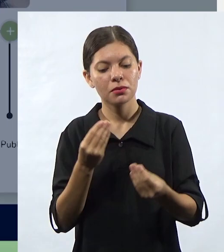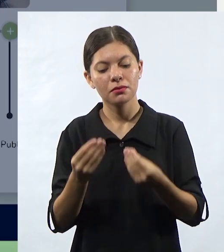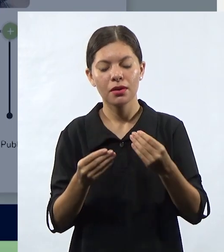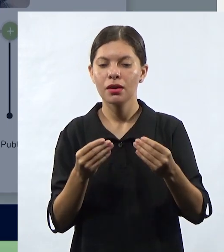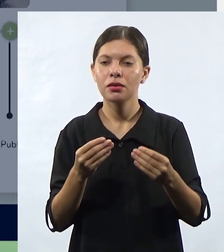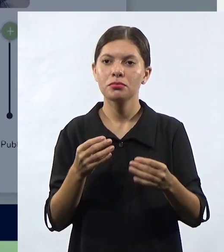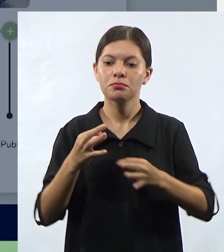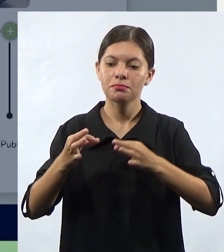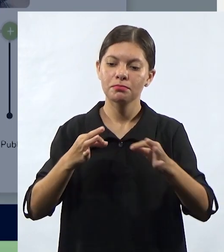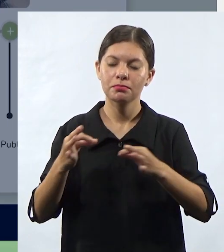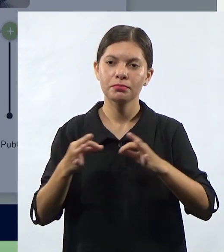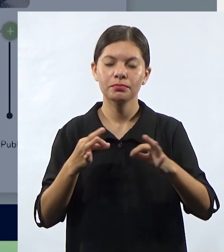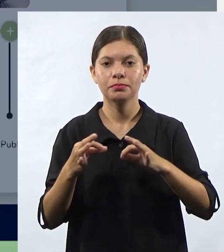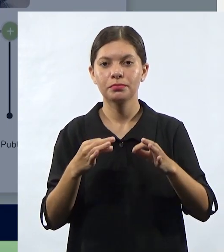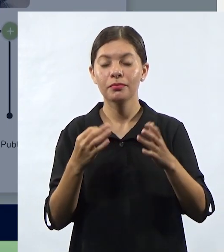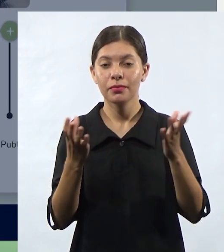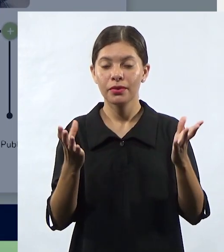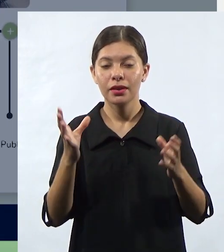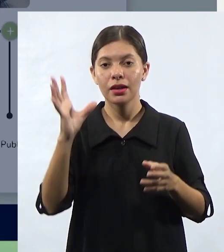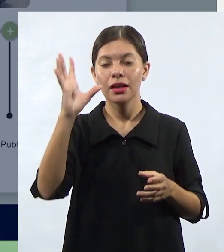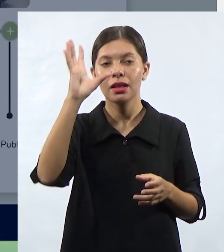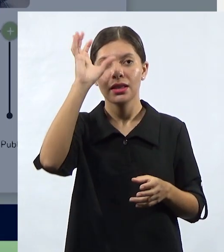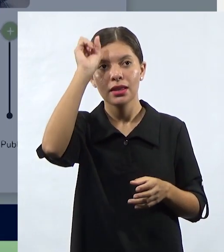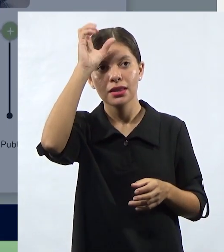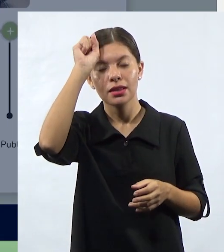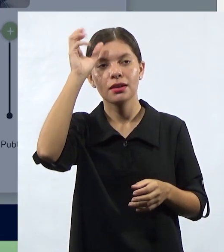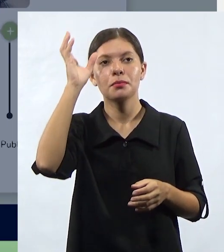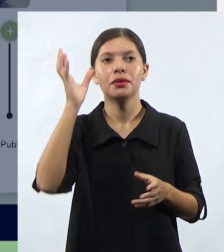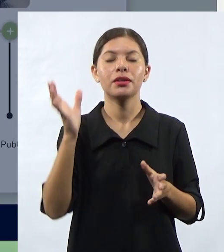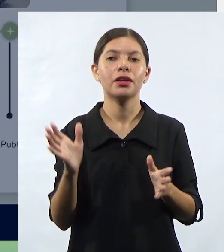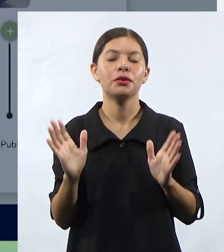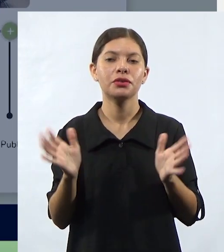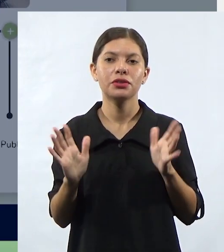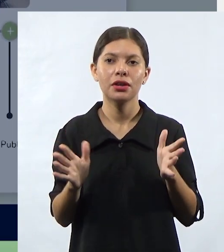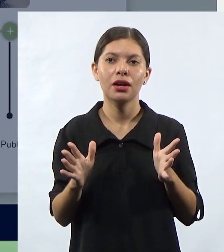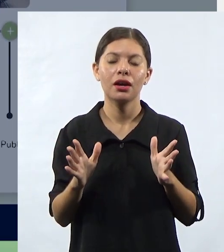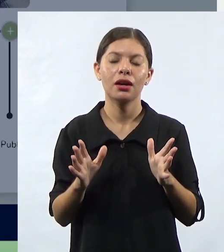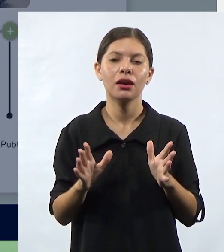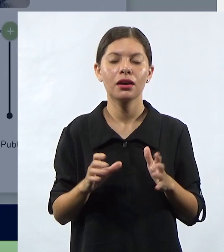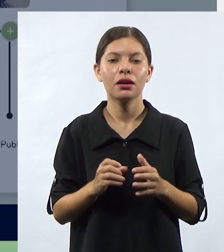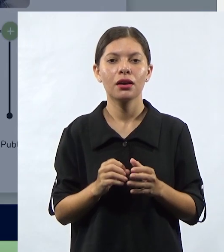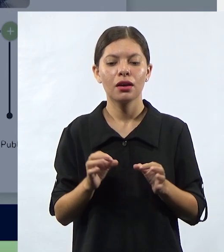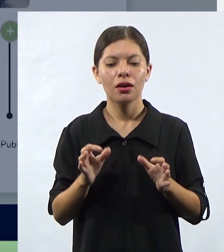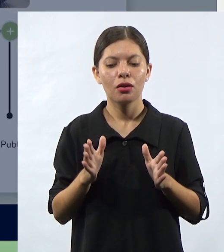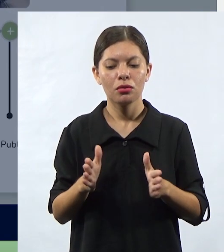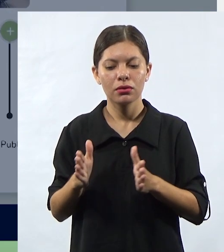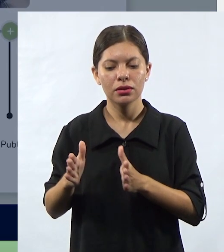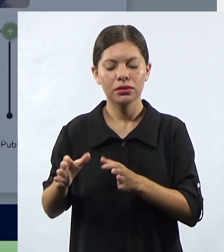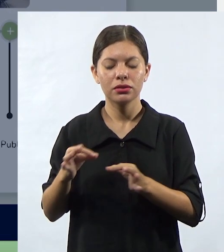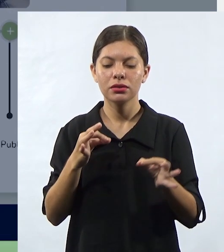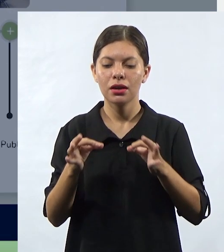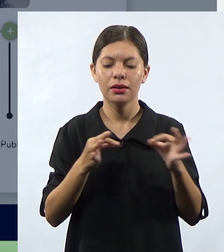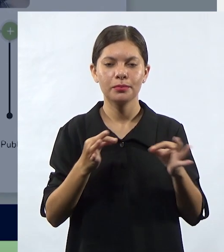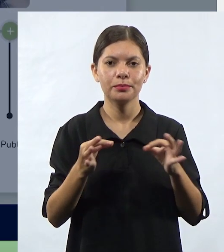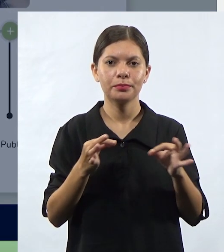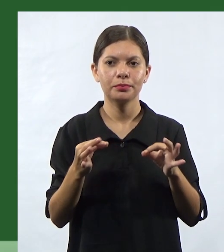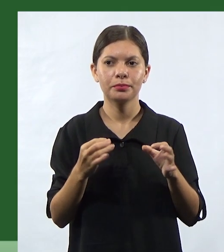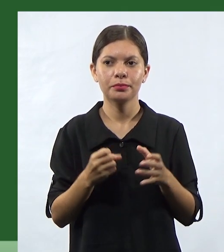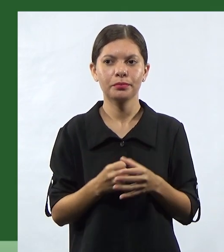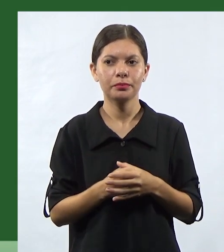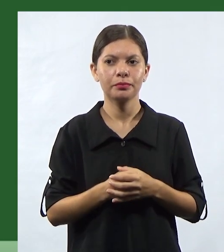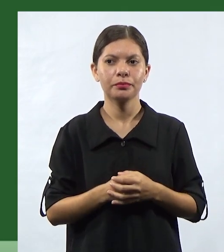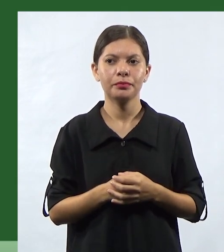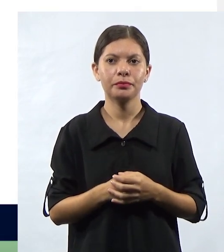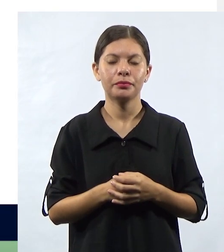vai organizar, ou seja, você já sabe como organizar. Marcos temporais, cabeçalho, intervalo, descrições